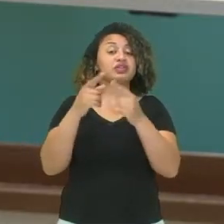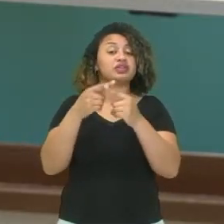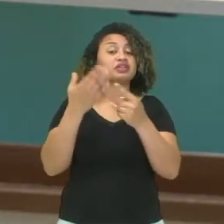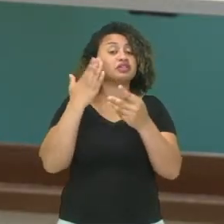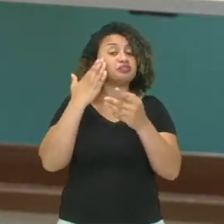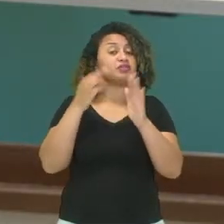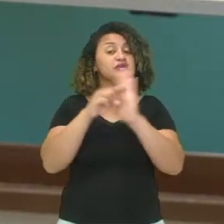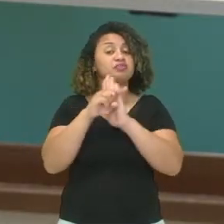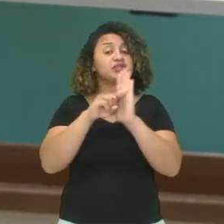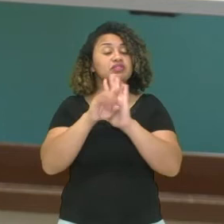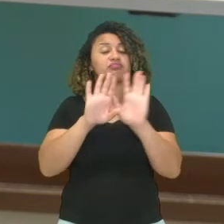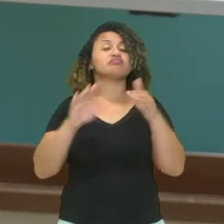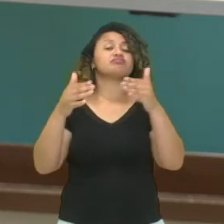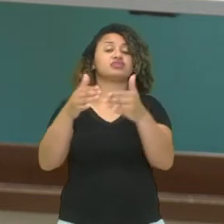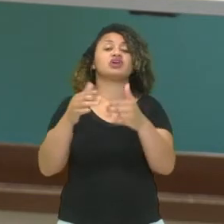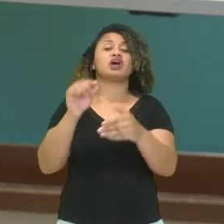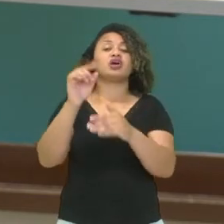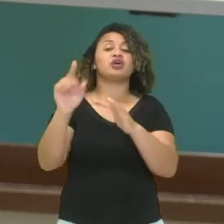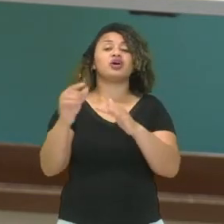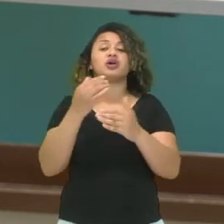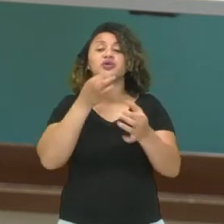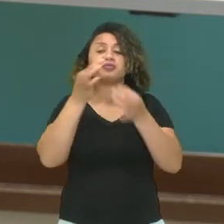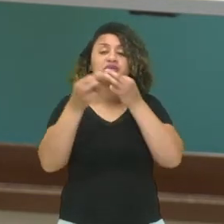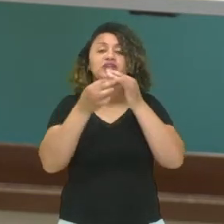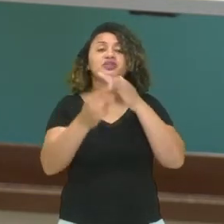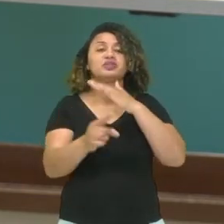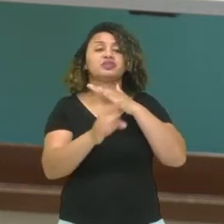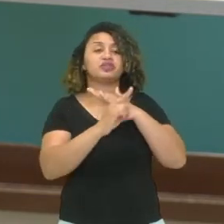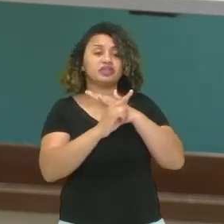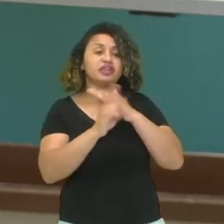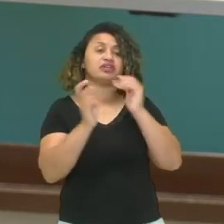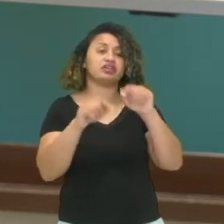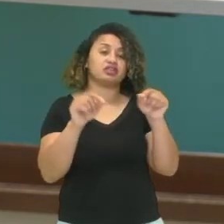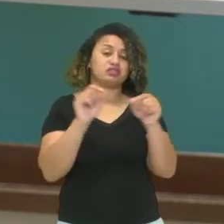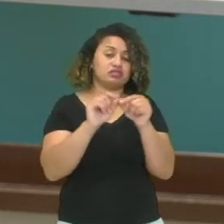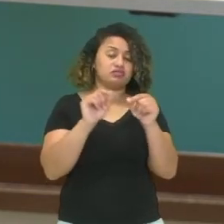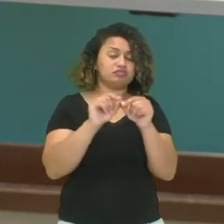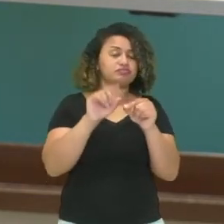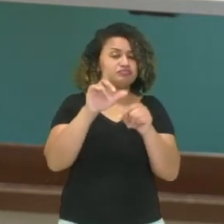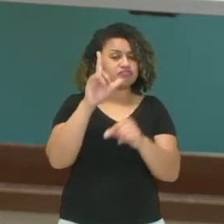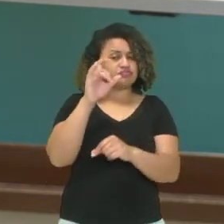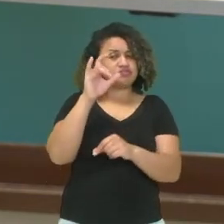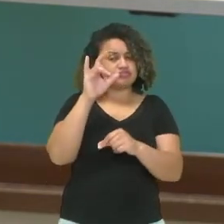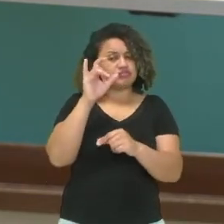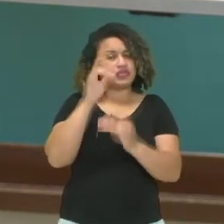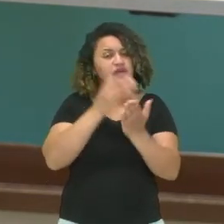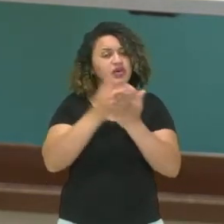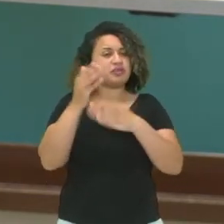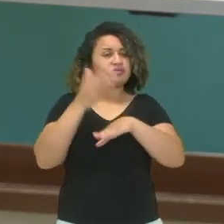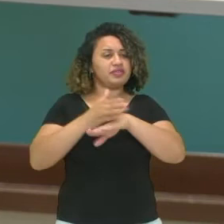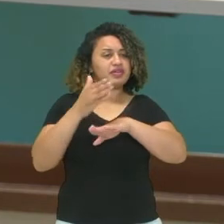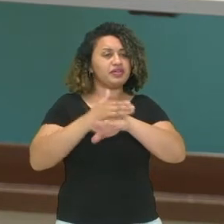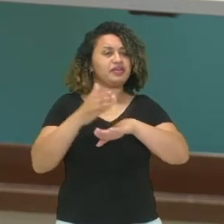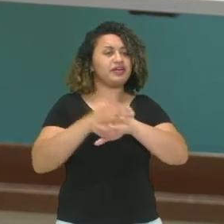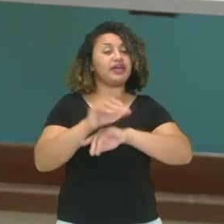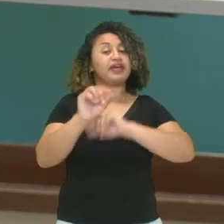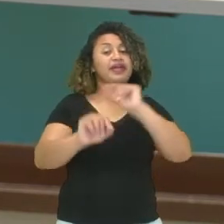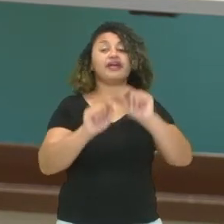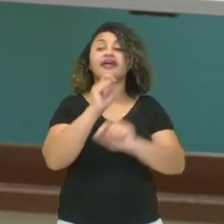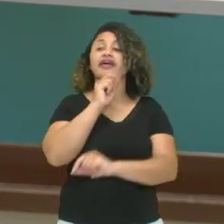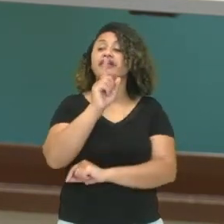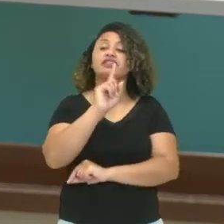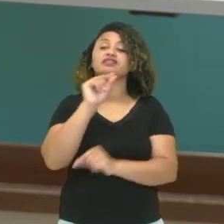ou dos seus clientes ali que você pode fazer. Bastante interessante. Pegue seu Instagram e comece a treinar quem ainda não fez esse